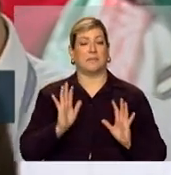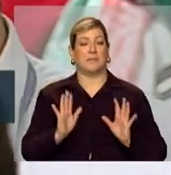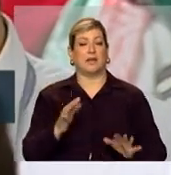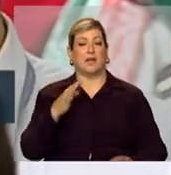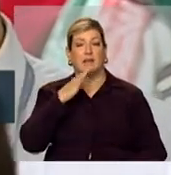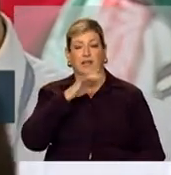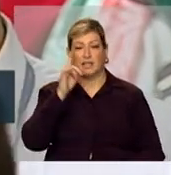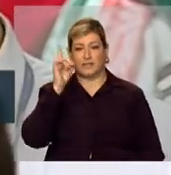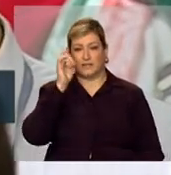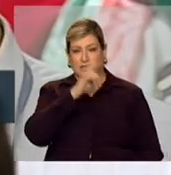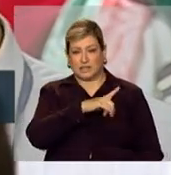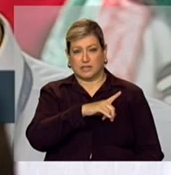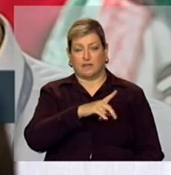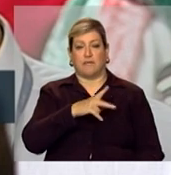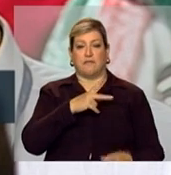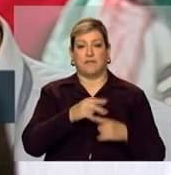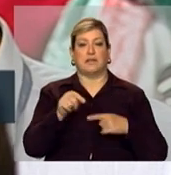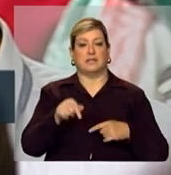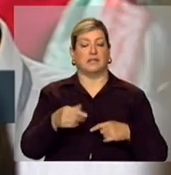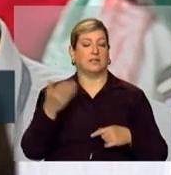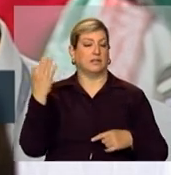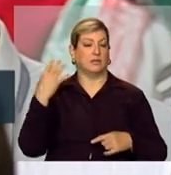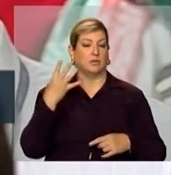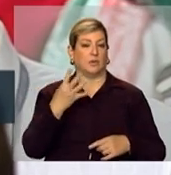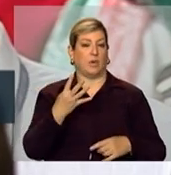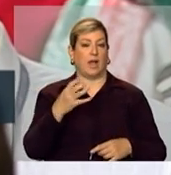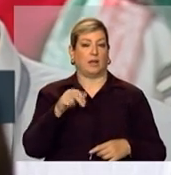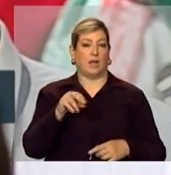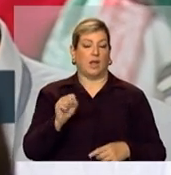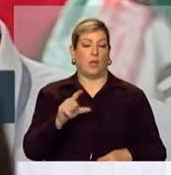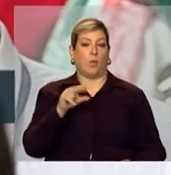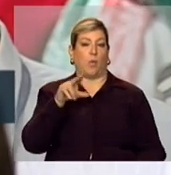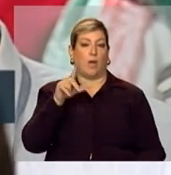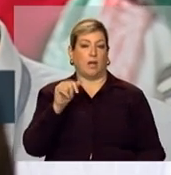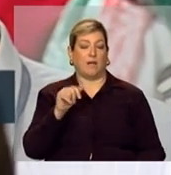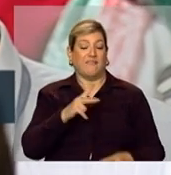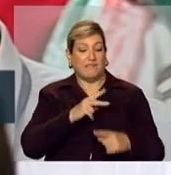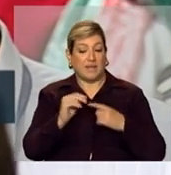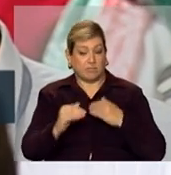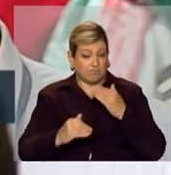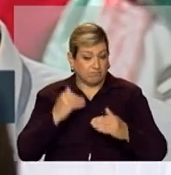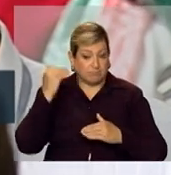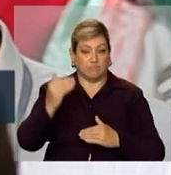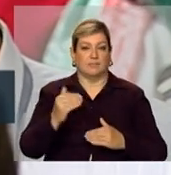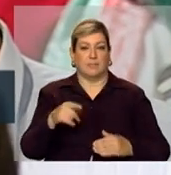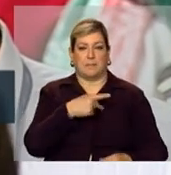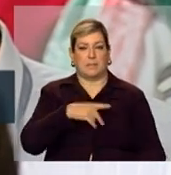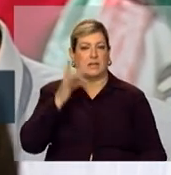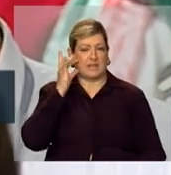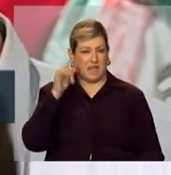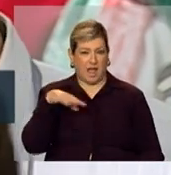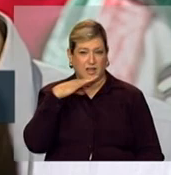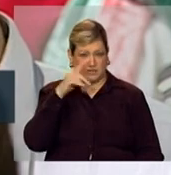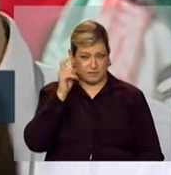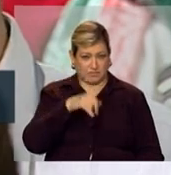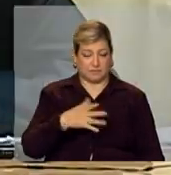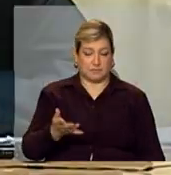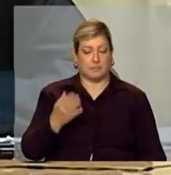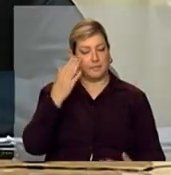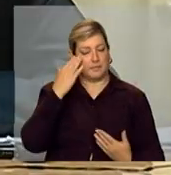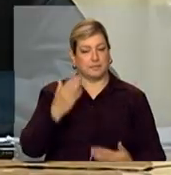difícil superar esse desempenho dos últimos 4 anos do presidente Lula nesses 4 anos nesses primeiros 4 anos da da presidente Dilma Ministro